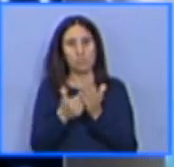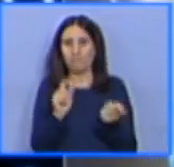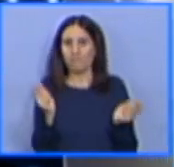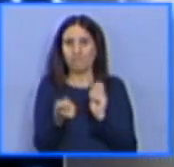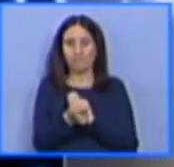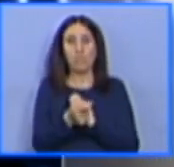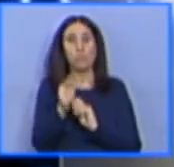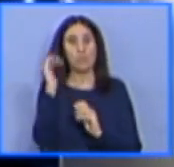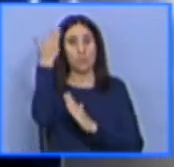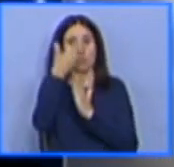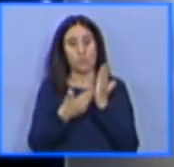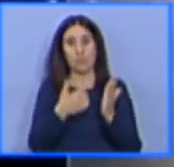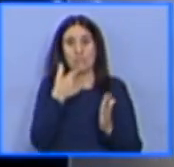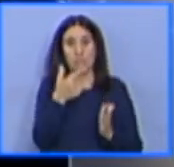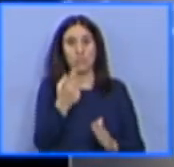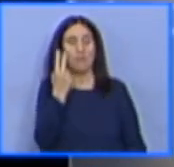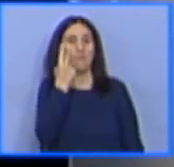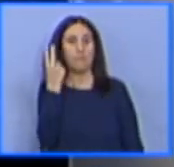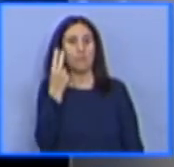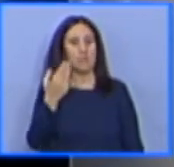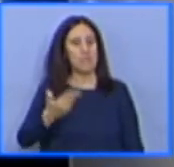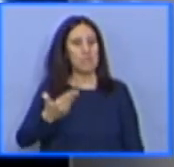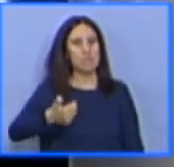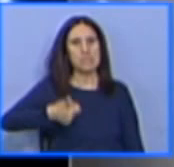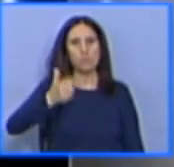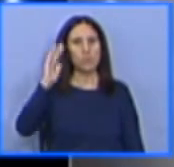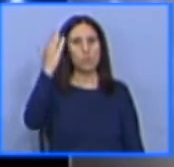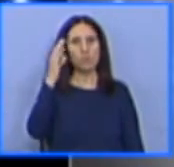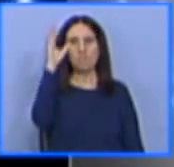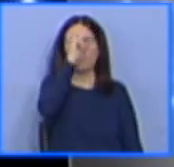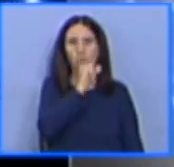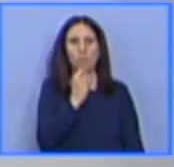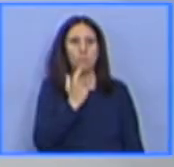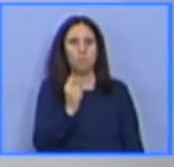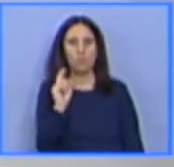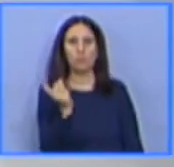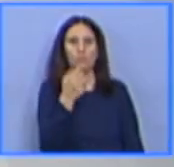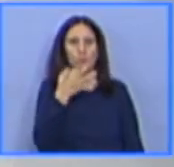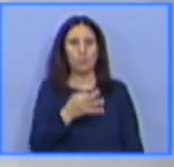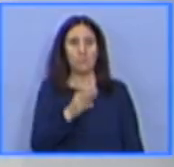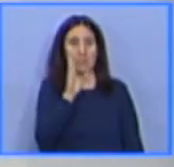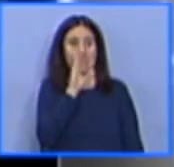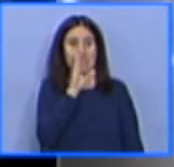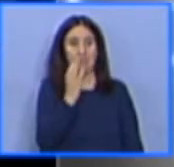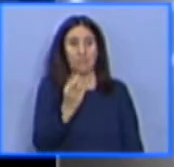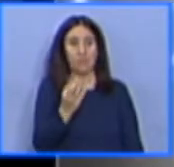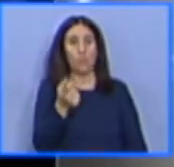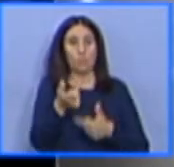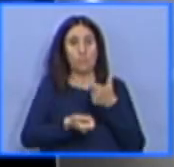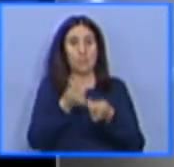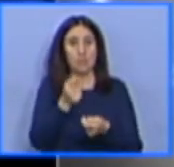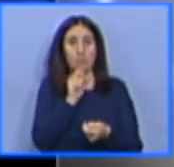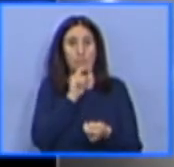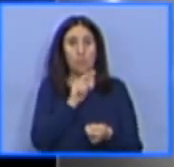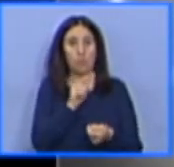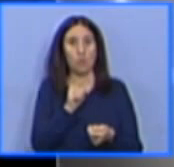Constituição, quando diz que a vida é um direito inviolável, está a referir-se a toda a gente. se houver uma exceção, por pequena que seja, já